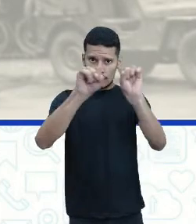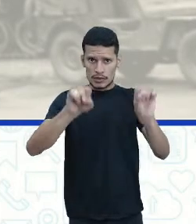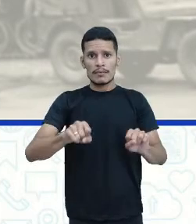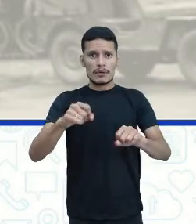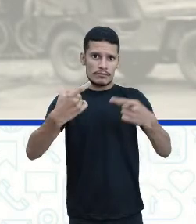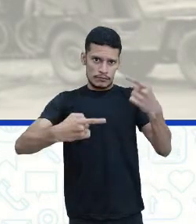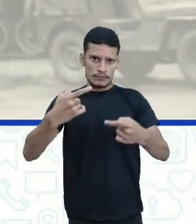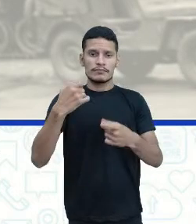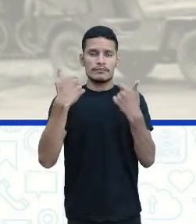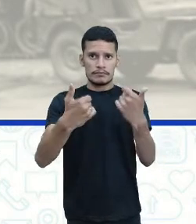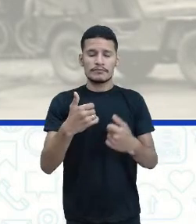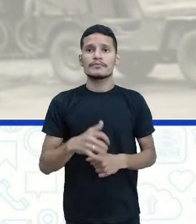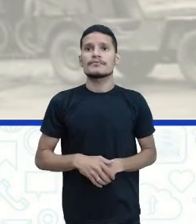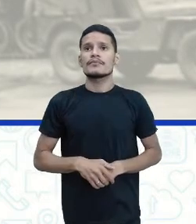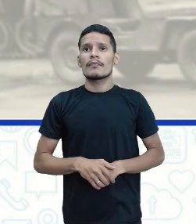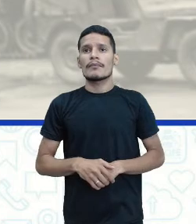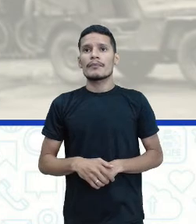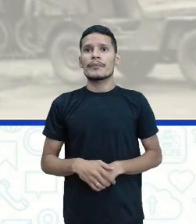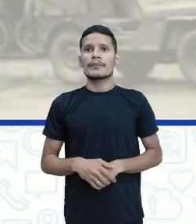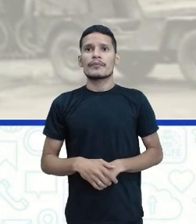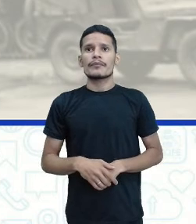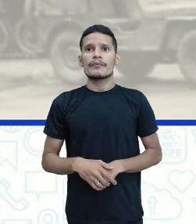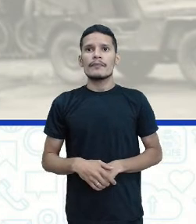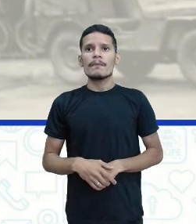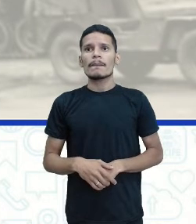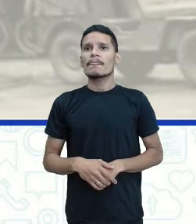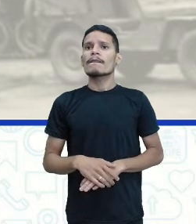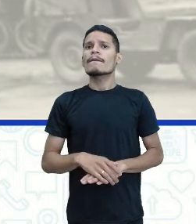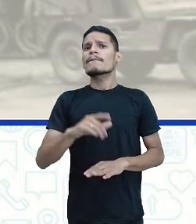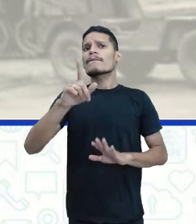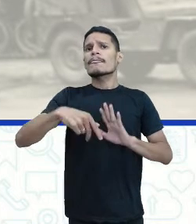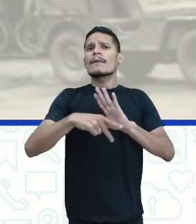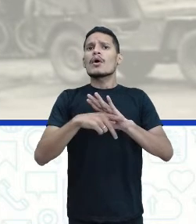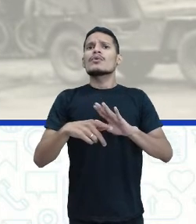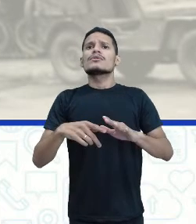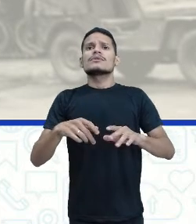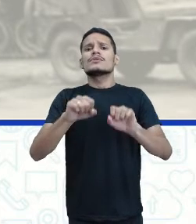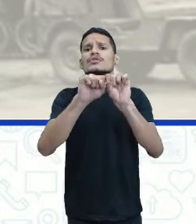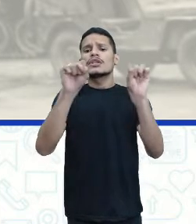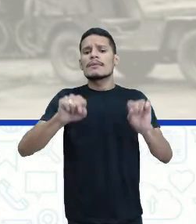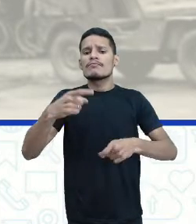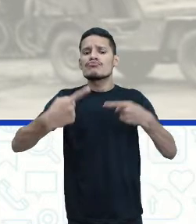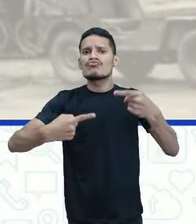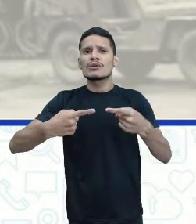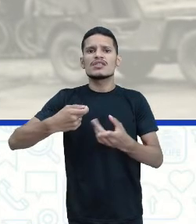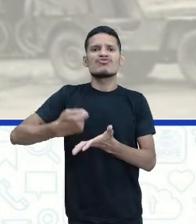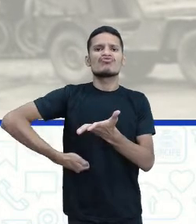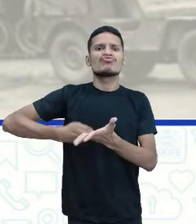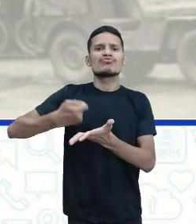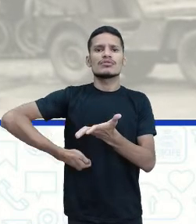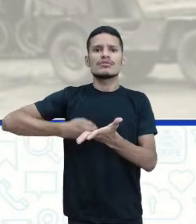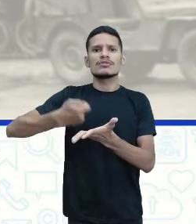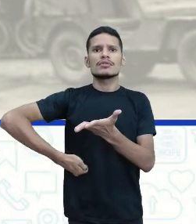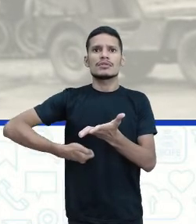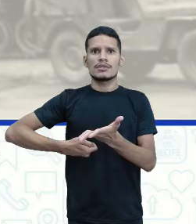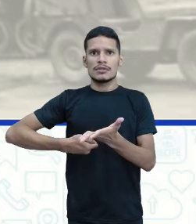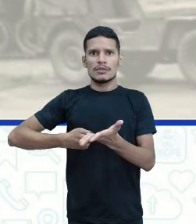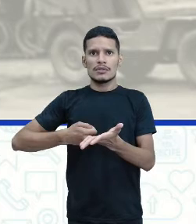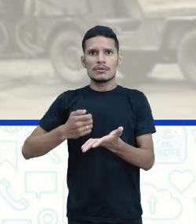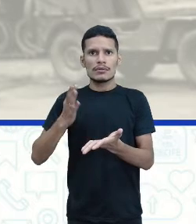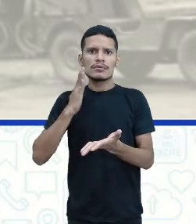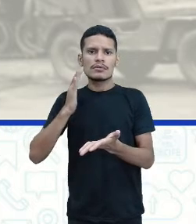político. Então é o seguinte, seria um regime político autoritário, então nós temos aí a marca